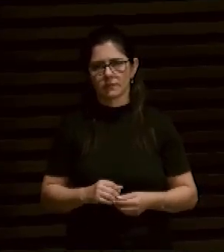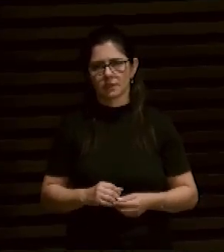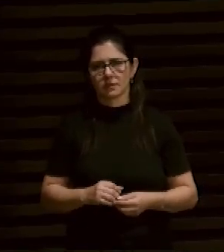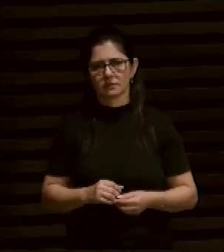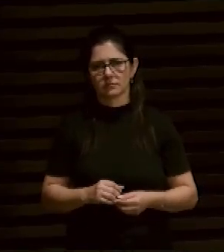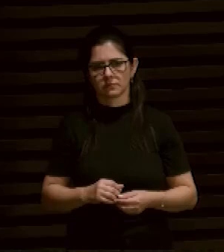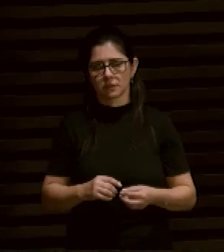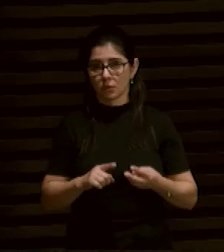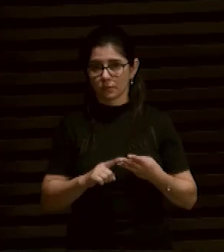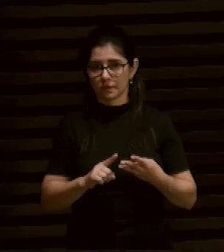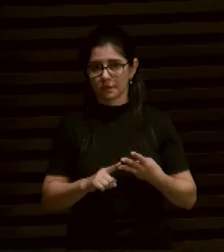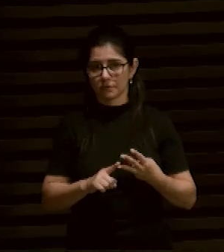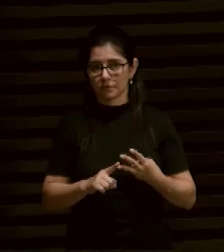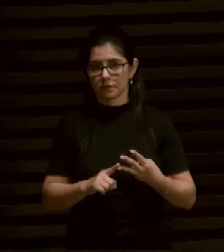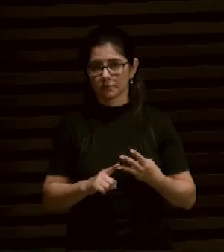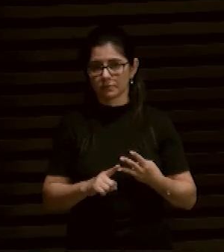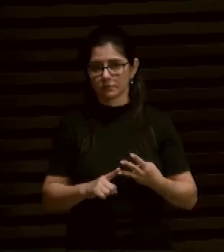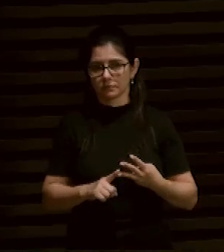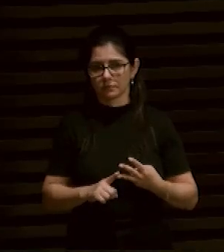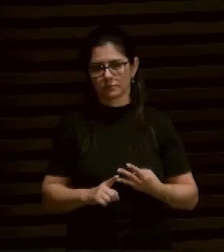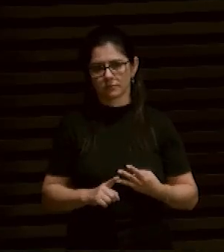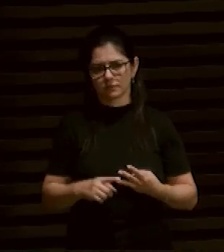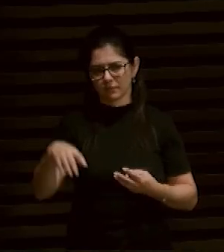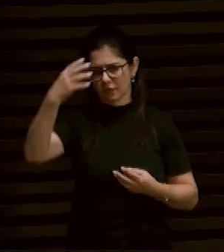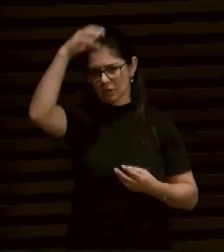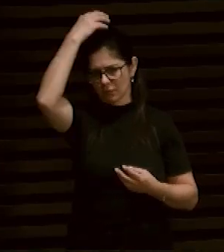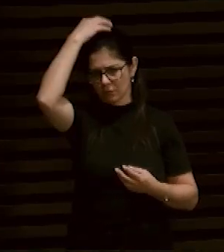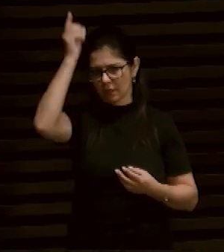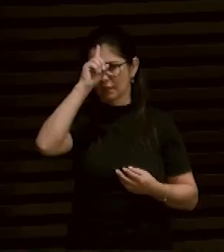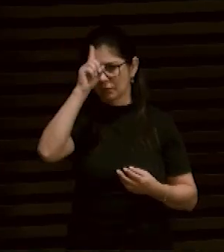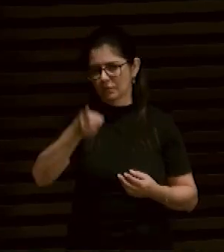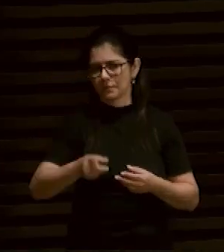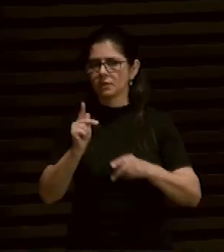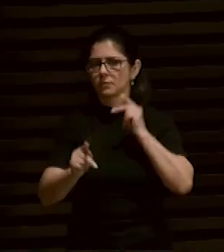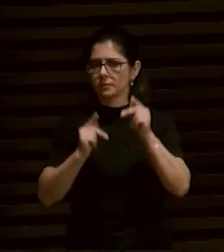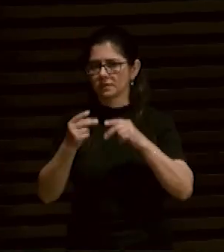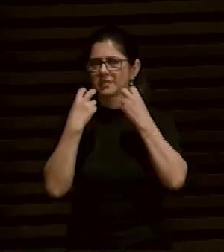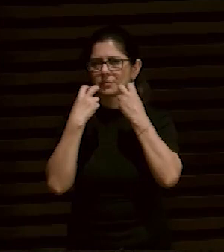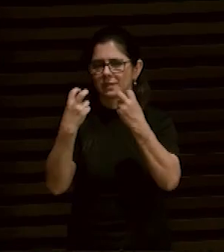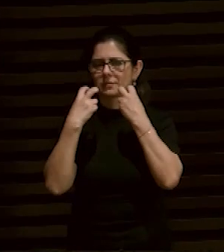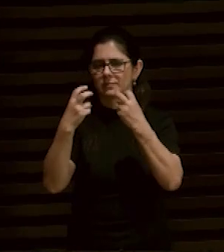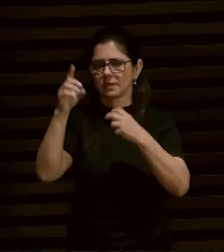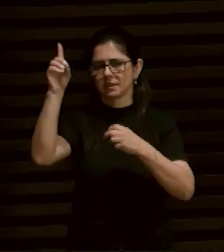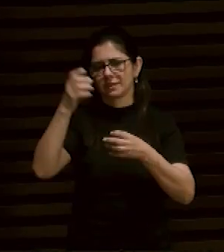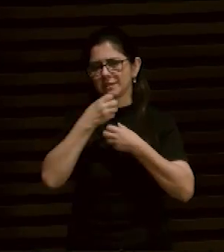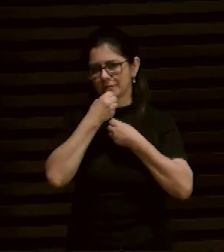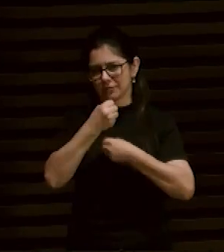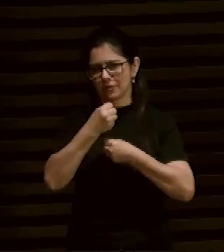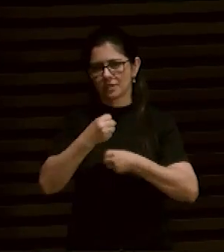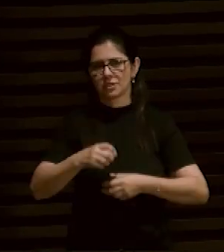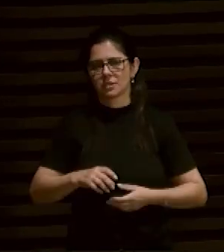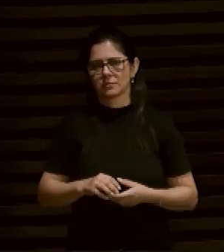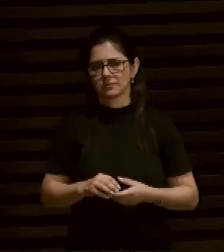do rei, que é que esse povo deveria fortemente clamar a Deus. E por último, eles eram obrigados